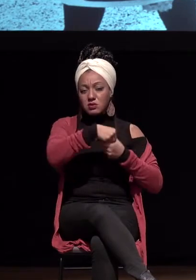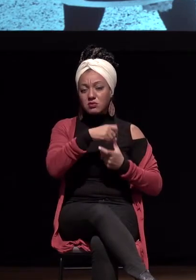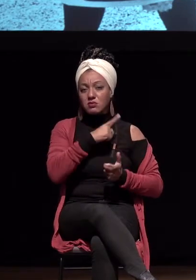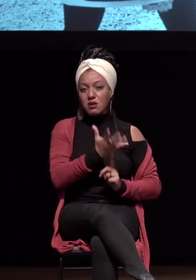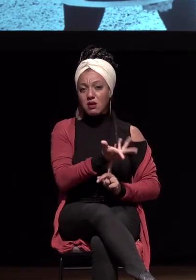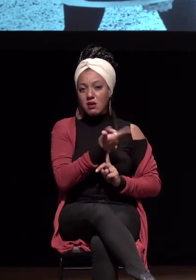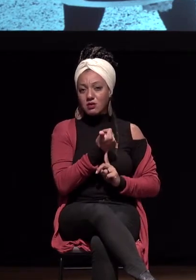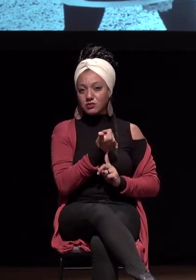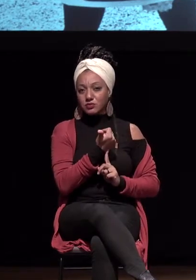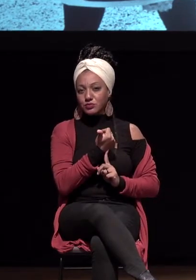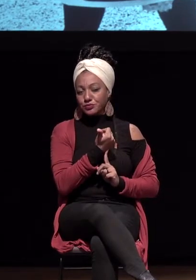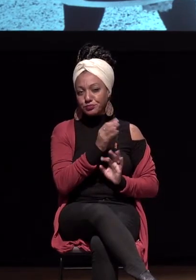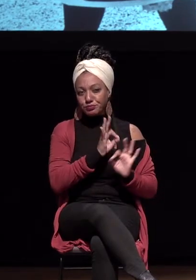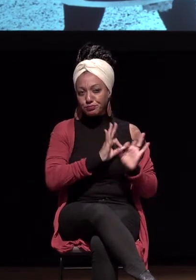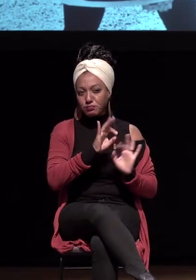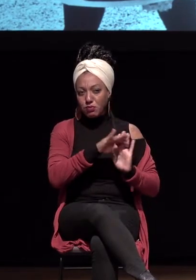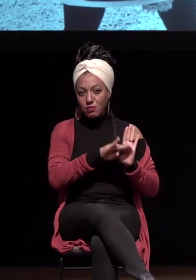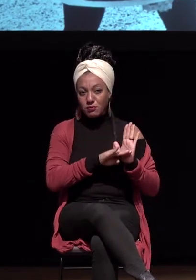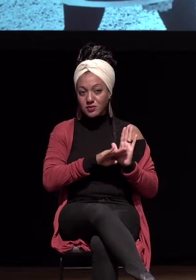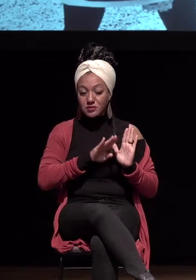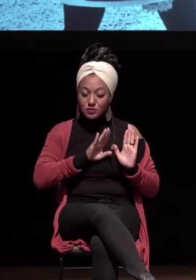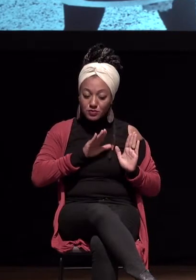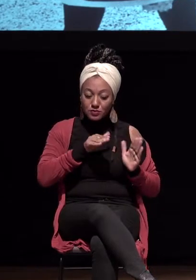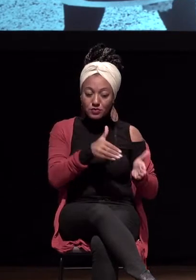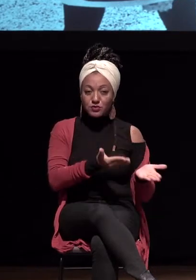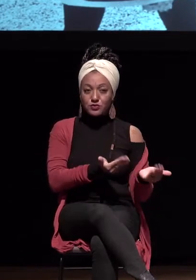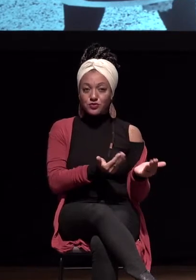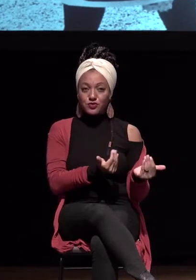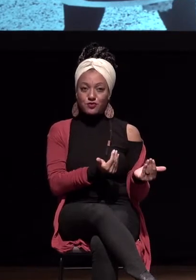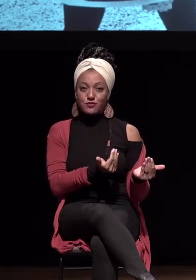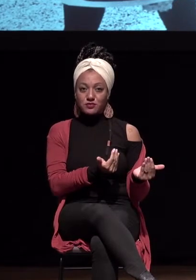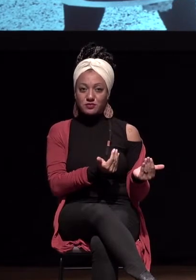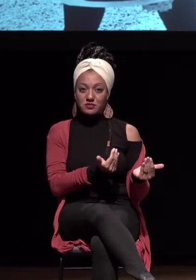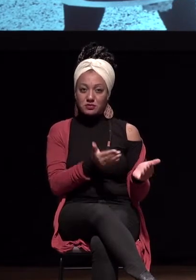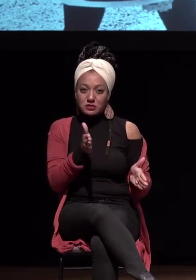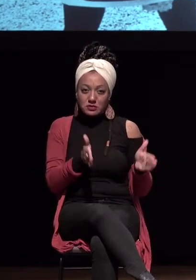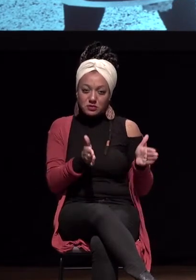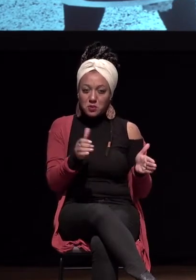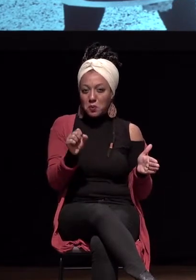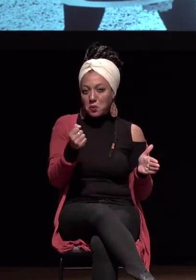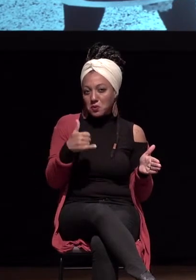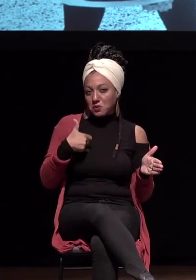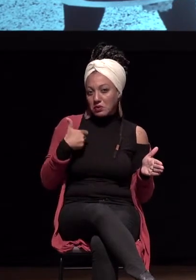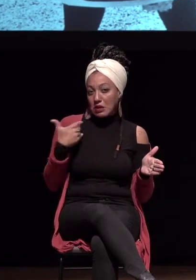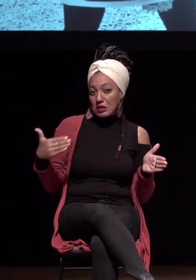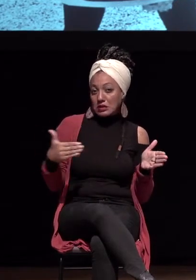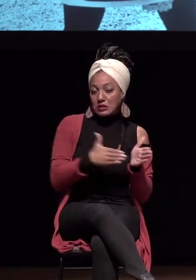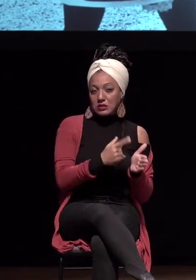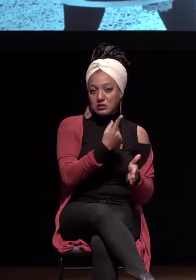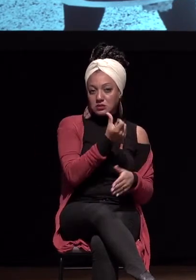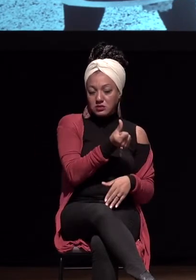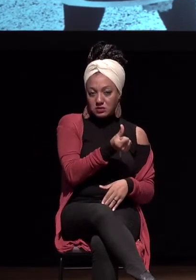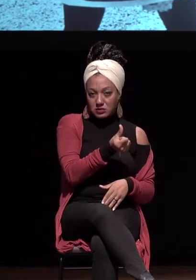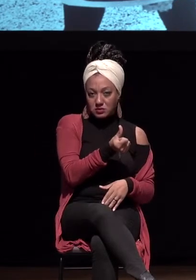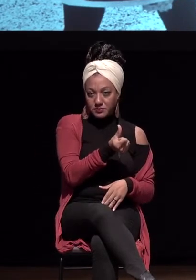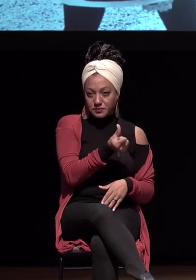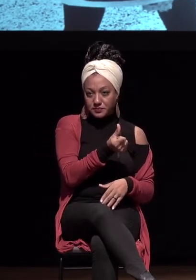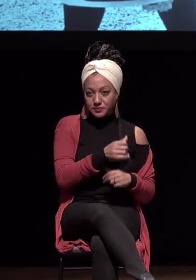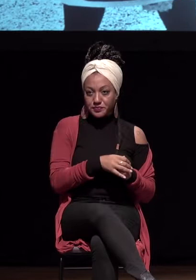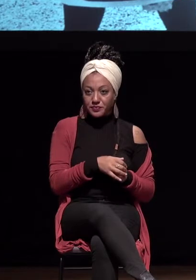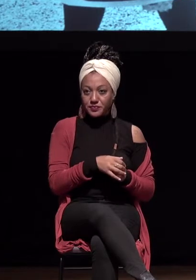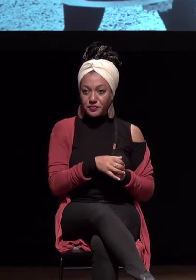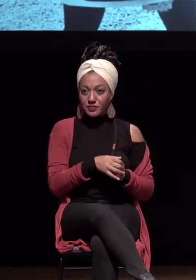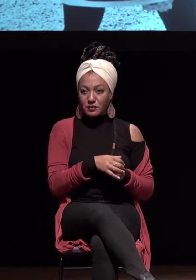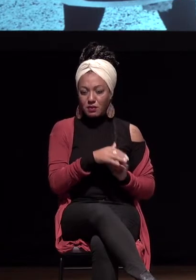artísticas para jovens e adolescentes entre os seus 8 e 16 anos. É um leque